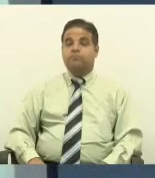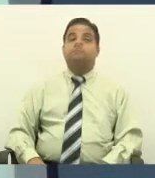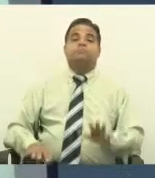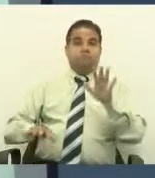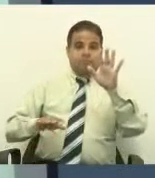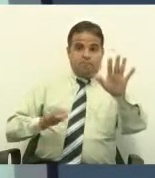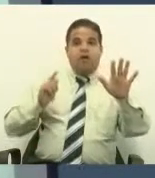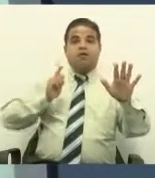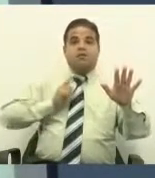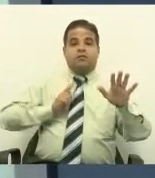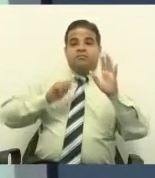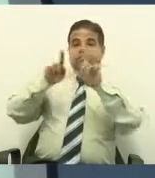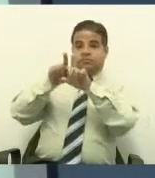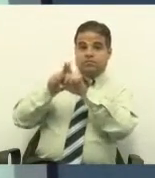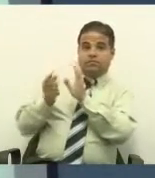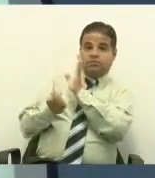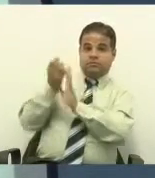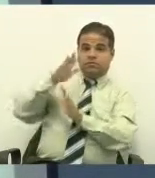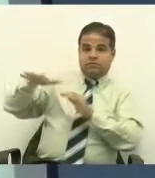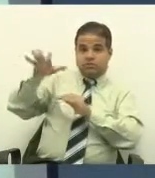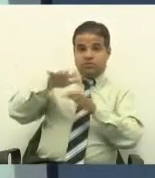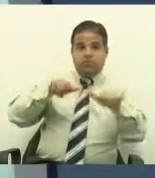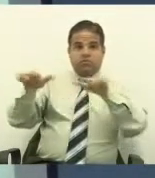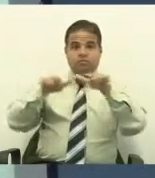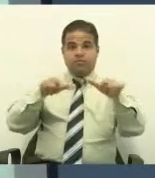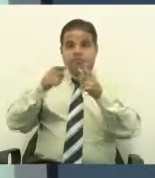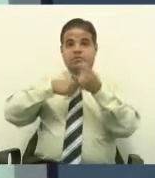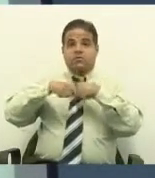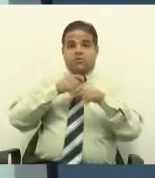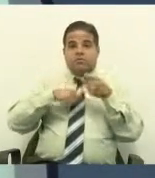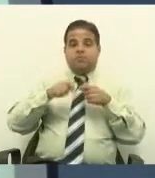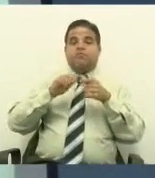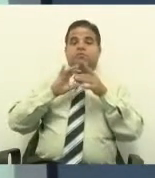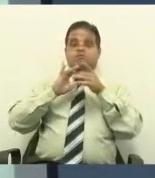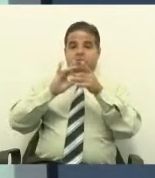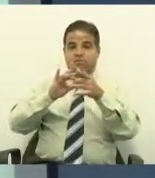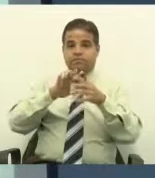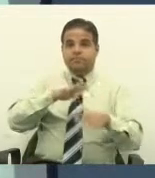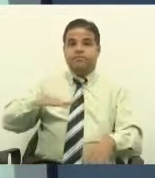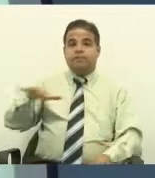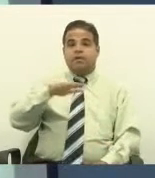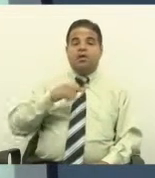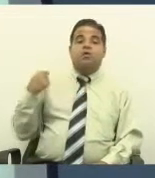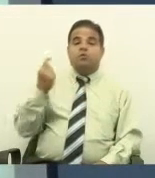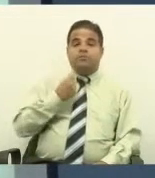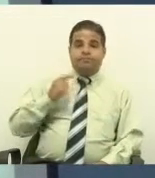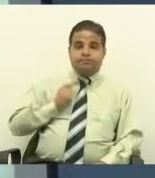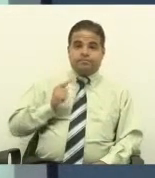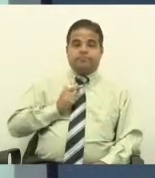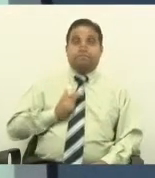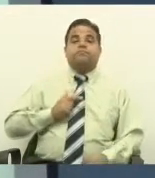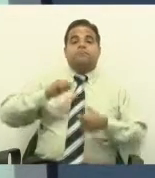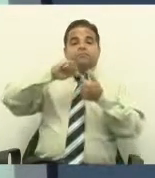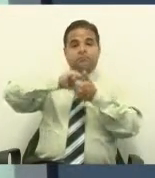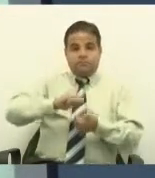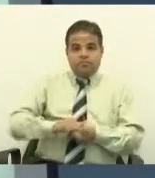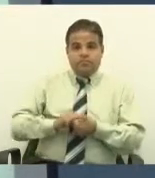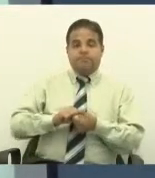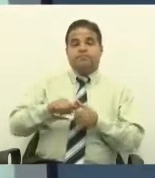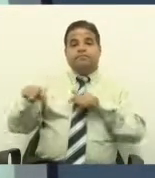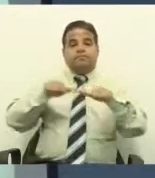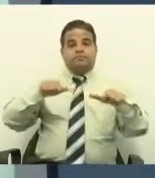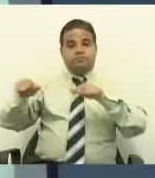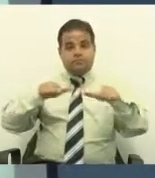Temos também a formação para o trabalho e economia solidária, tá? Que nós temos a qualificação para